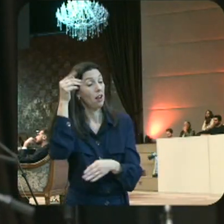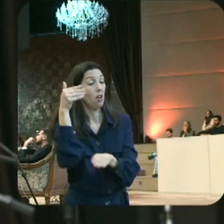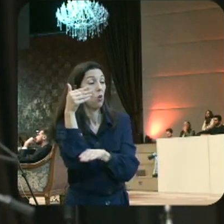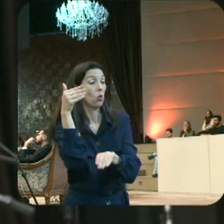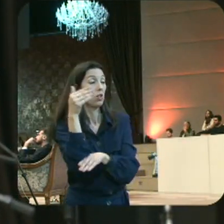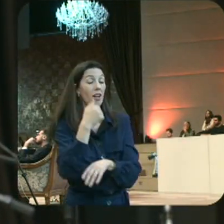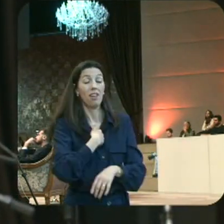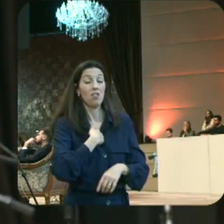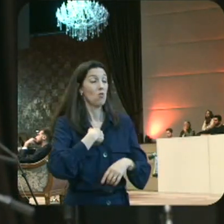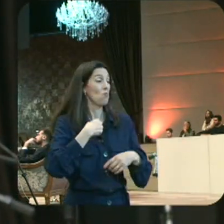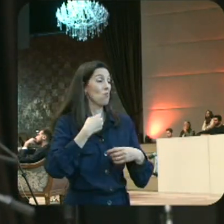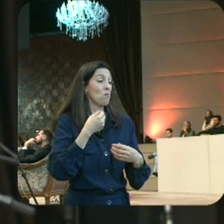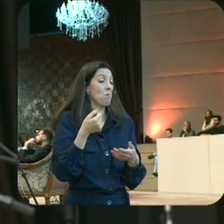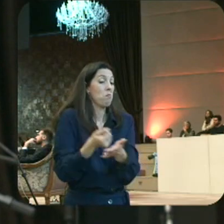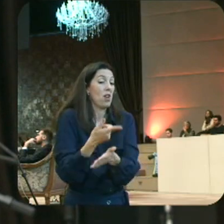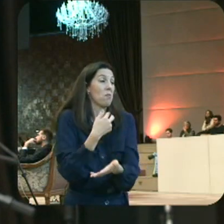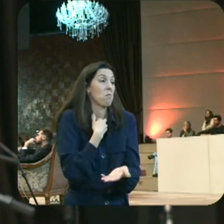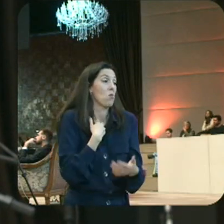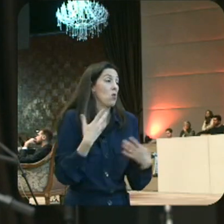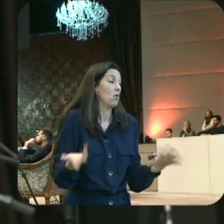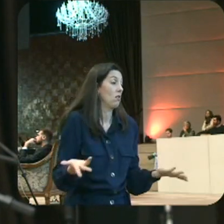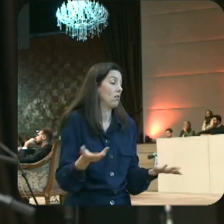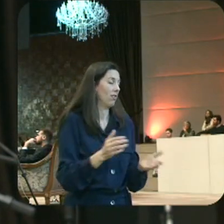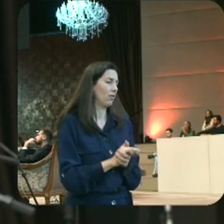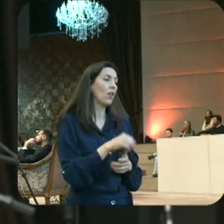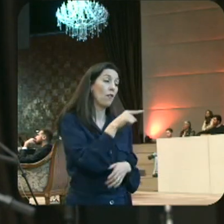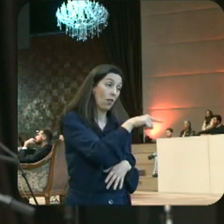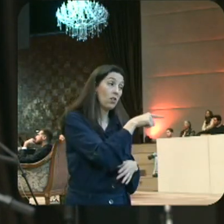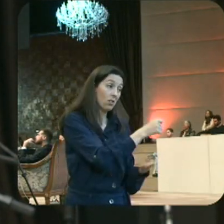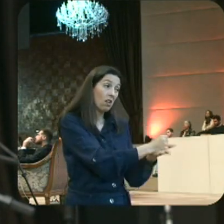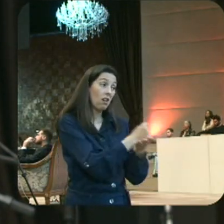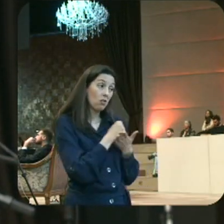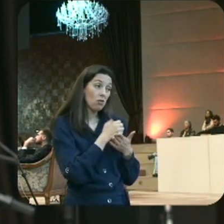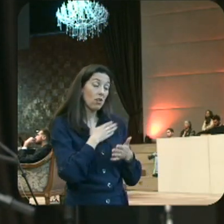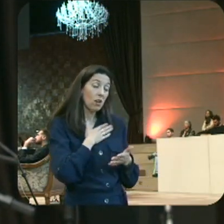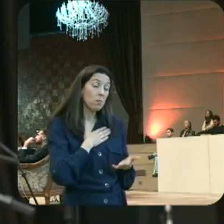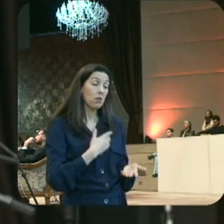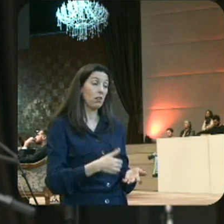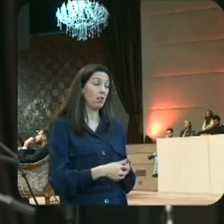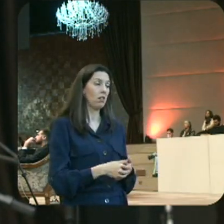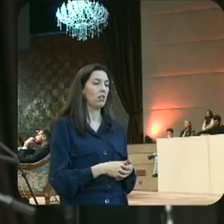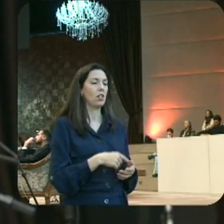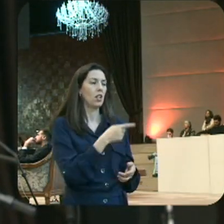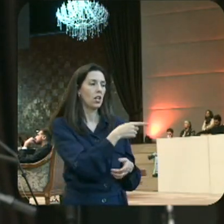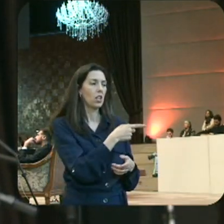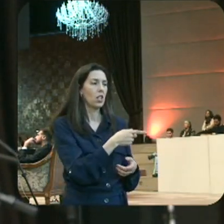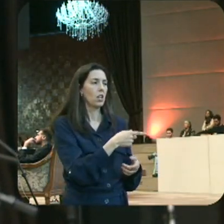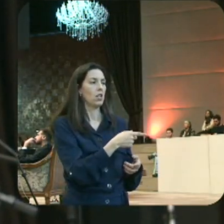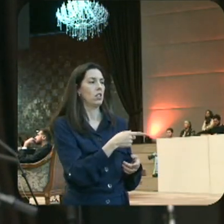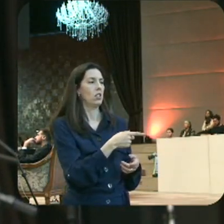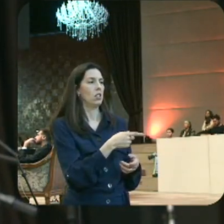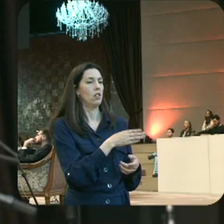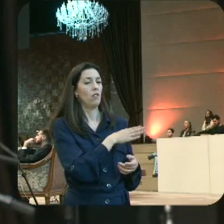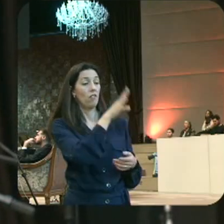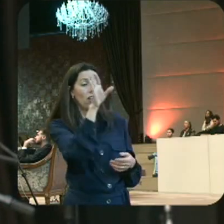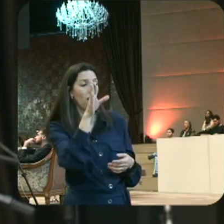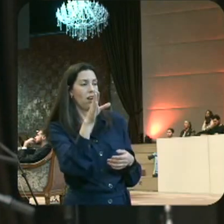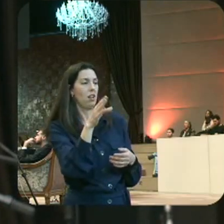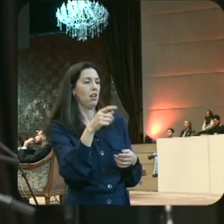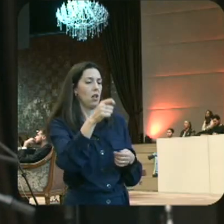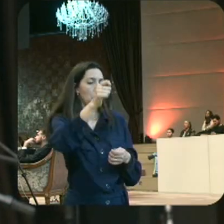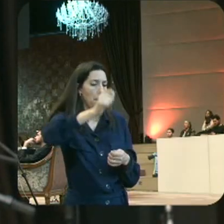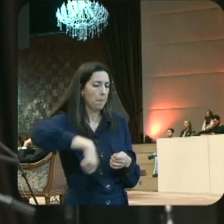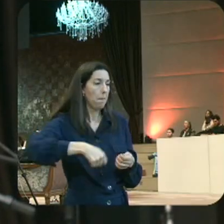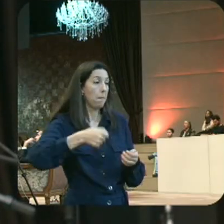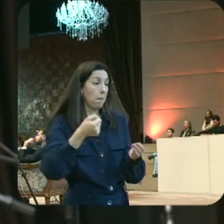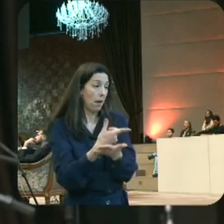eu não tenho como pagar. Será que o senhor não podia passar a conta do hotel no seu cartão